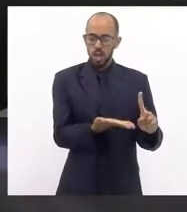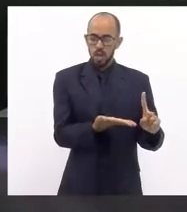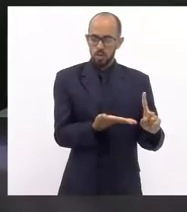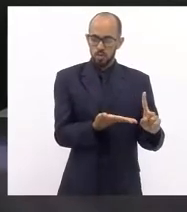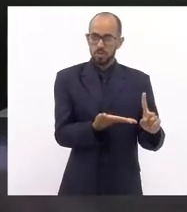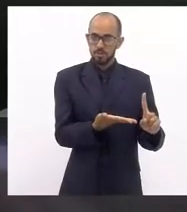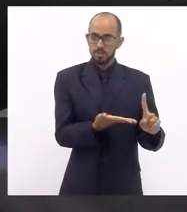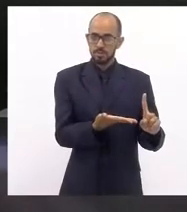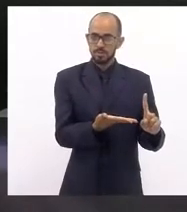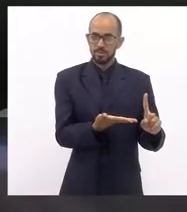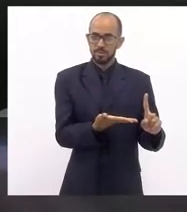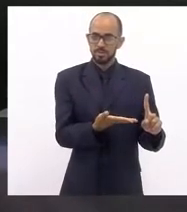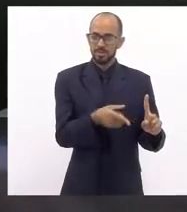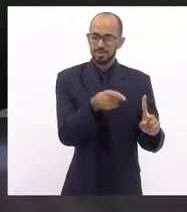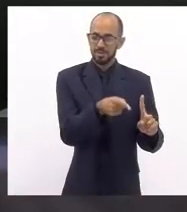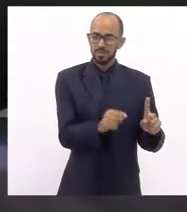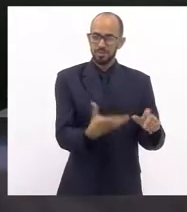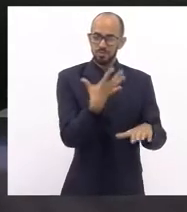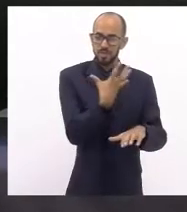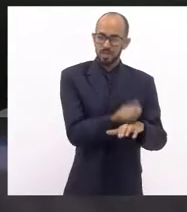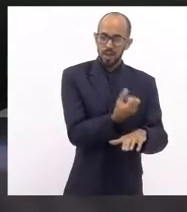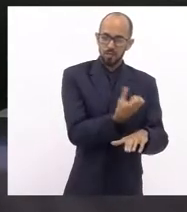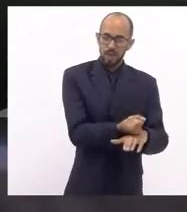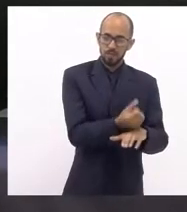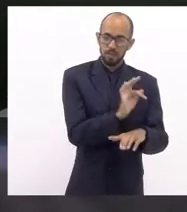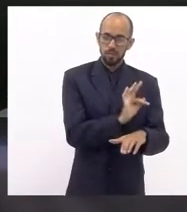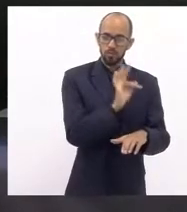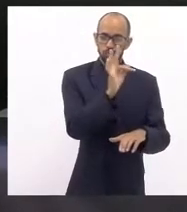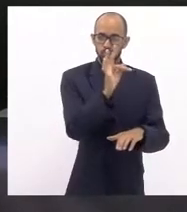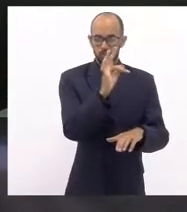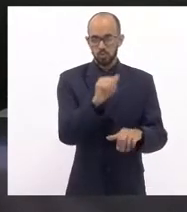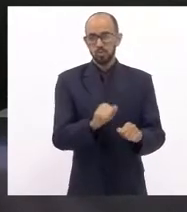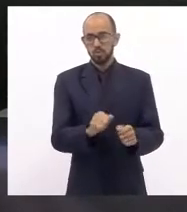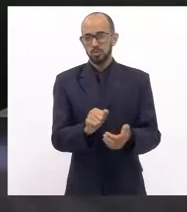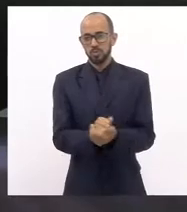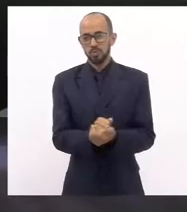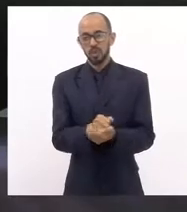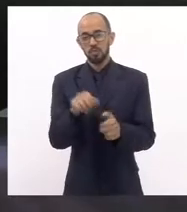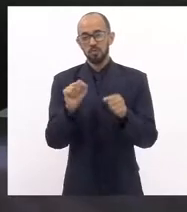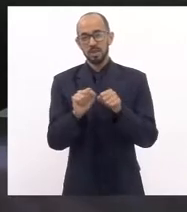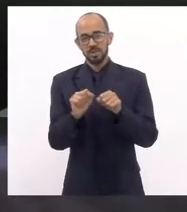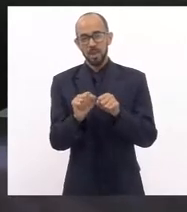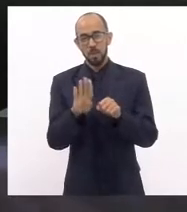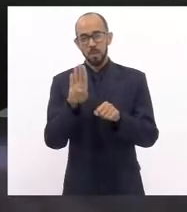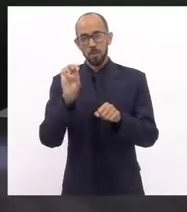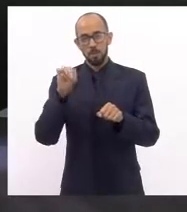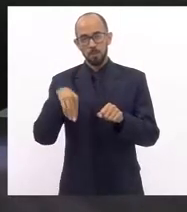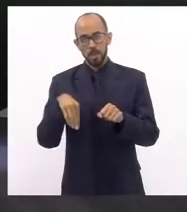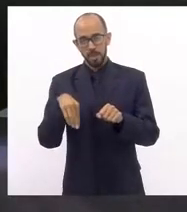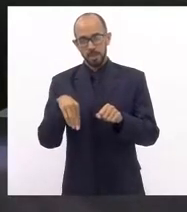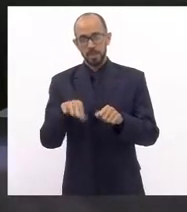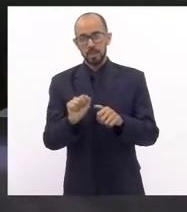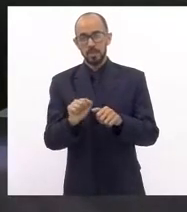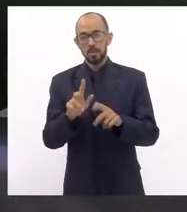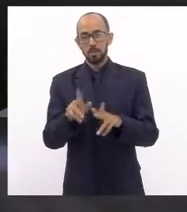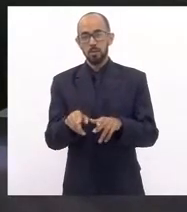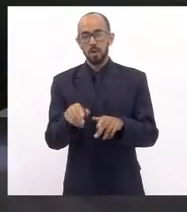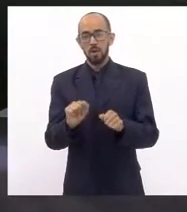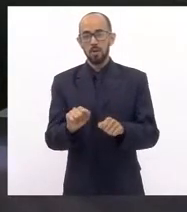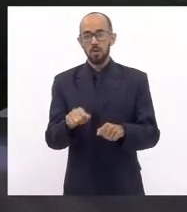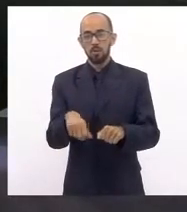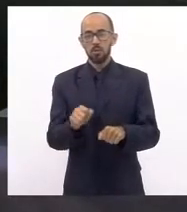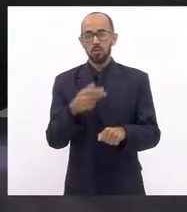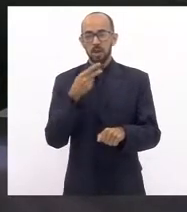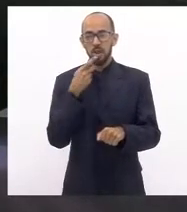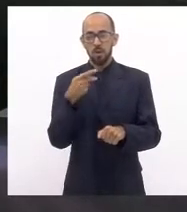que isso fique gravado para as futuras gerações. O fazer o bem, fazer bem feito. Como dizia Fernanda Capelo Gaivota,